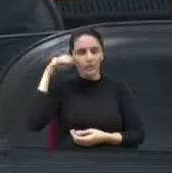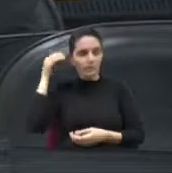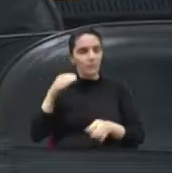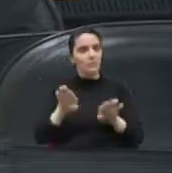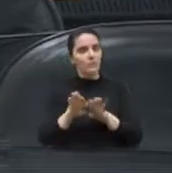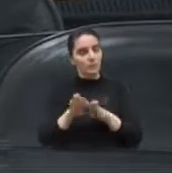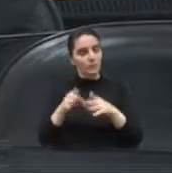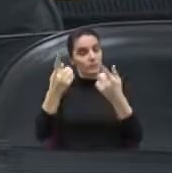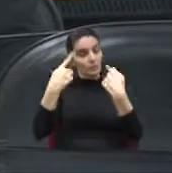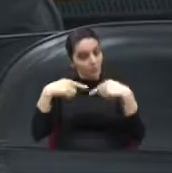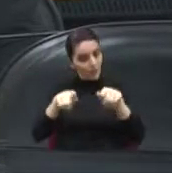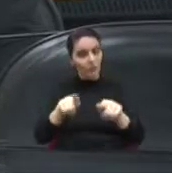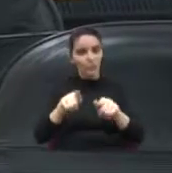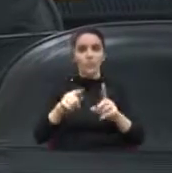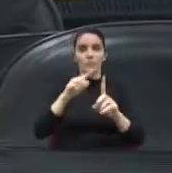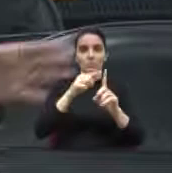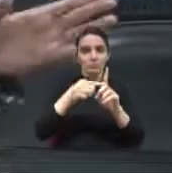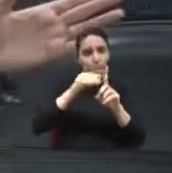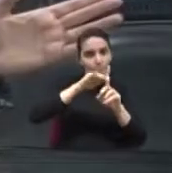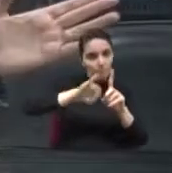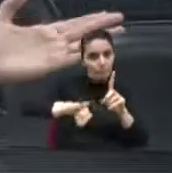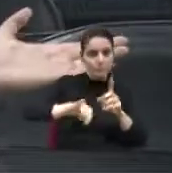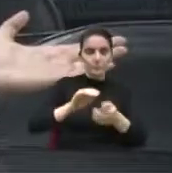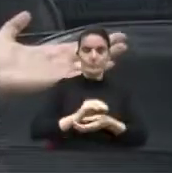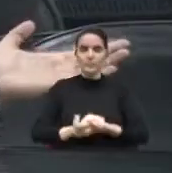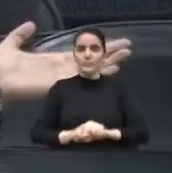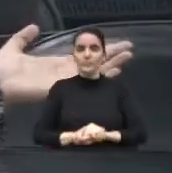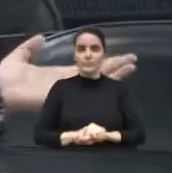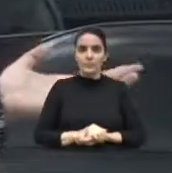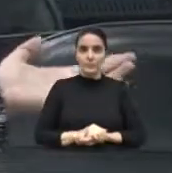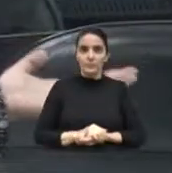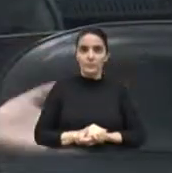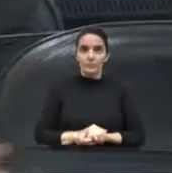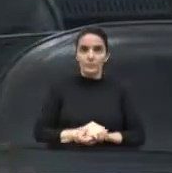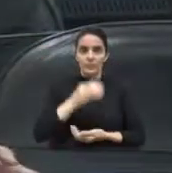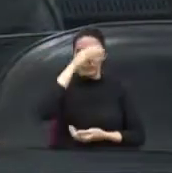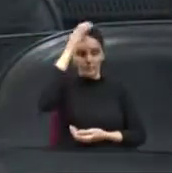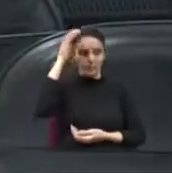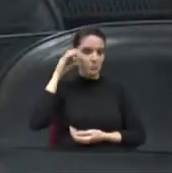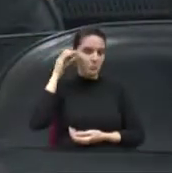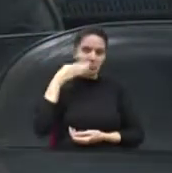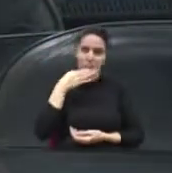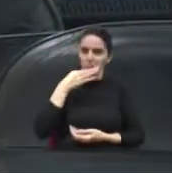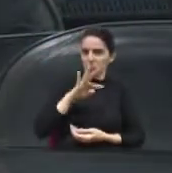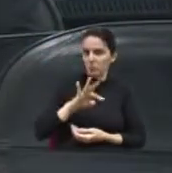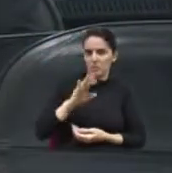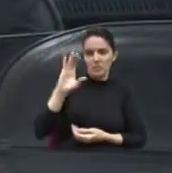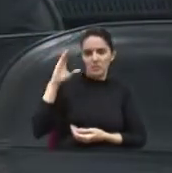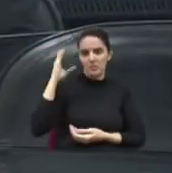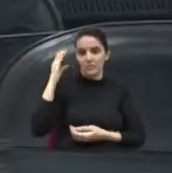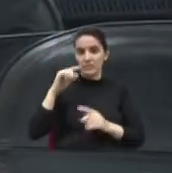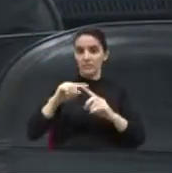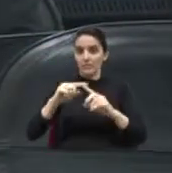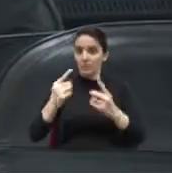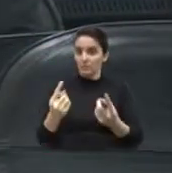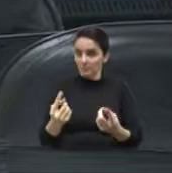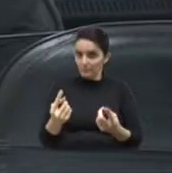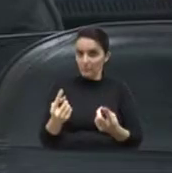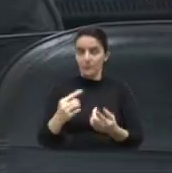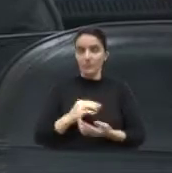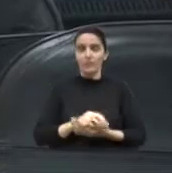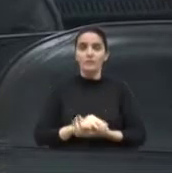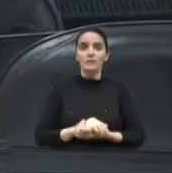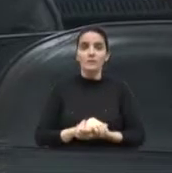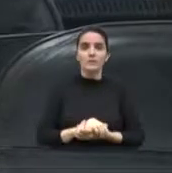aborto. Tem uma limitação em conhecimento científico, claro, mas, diante